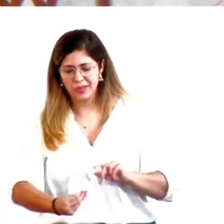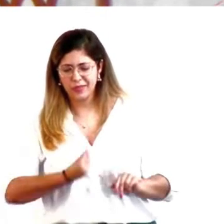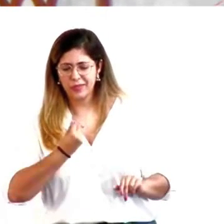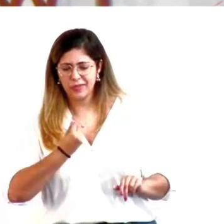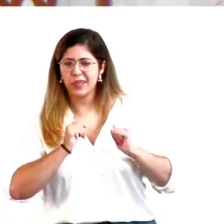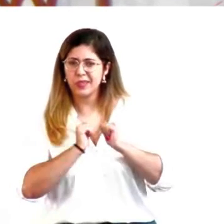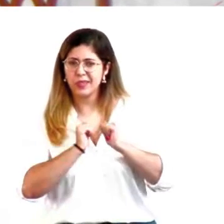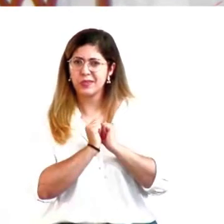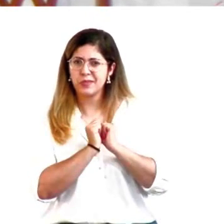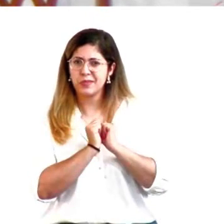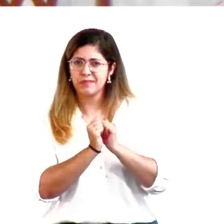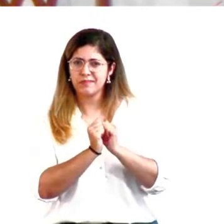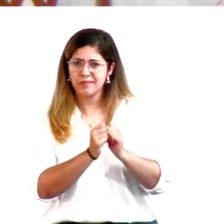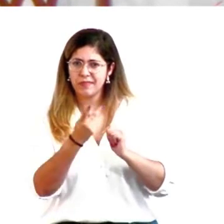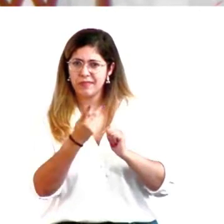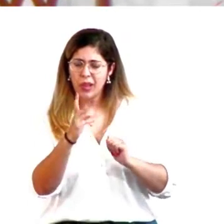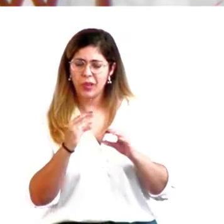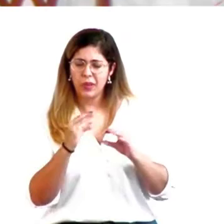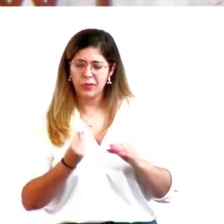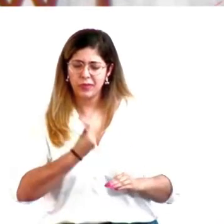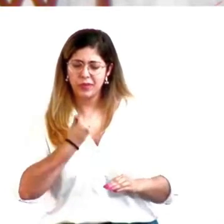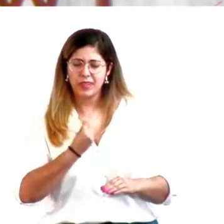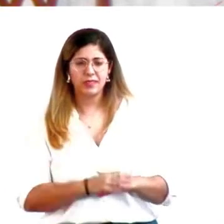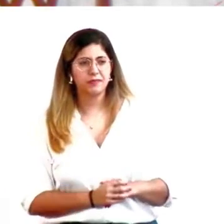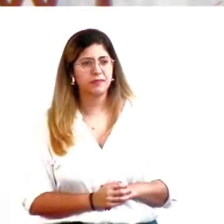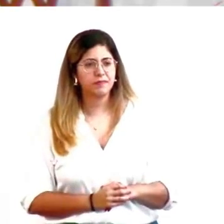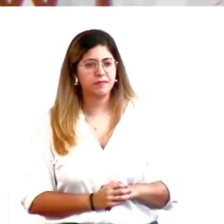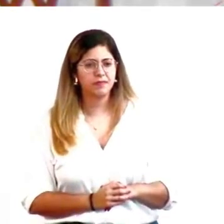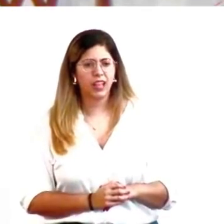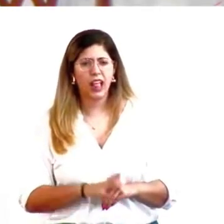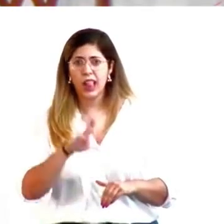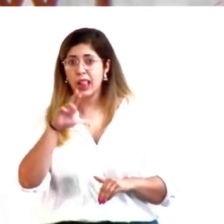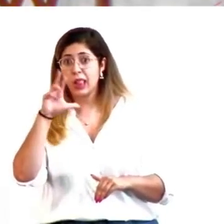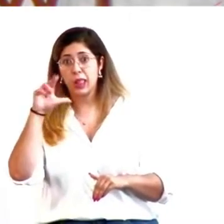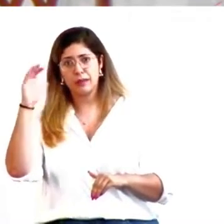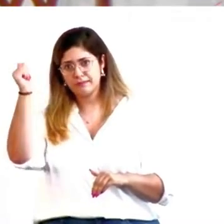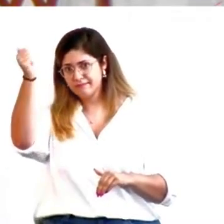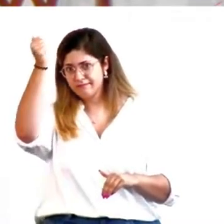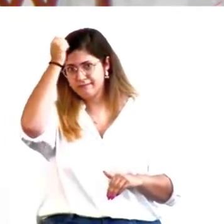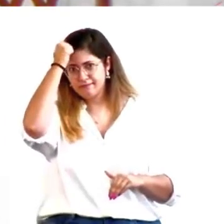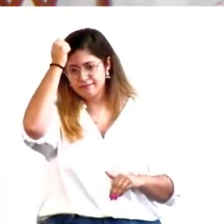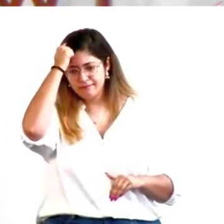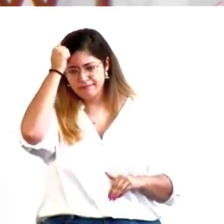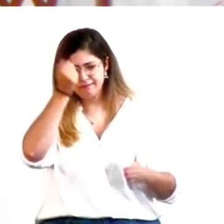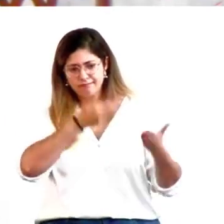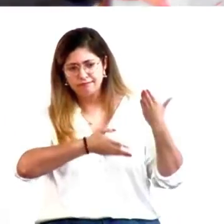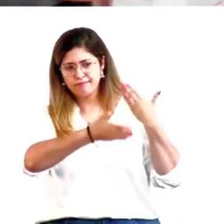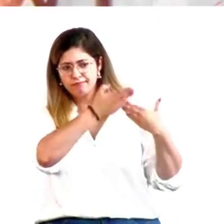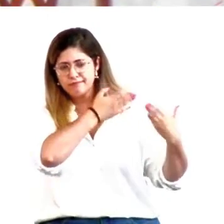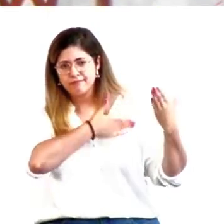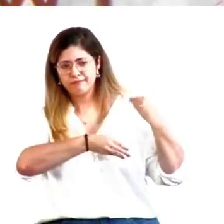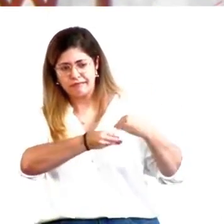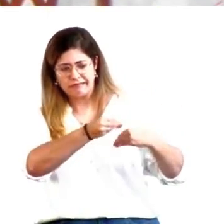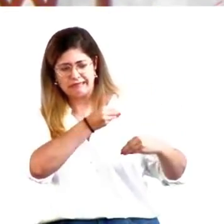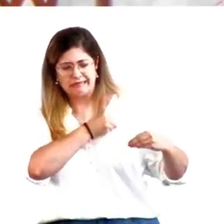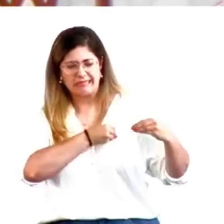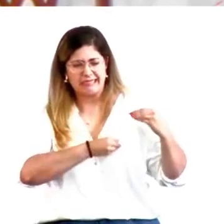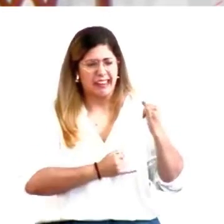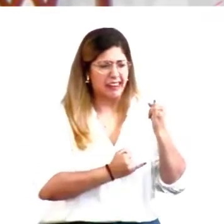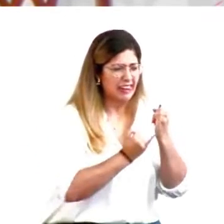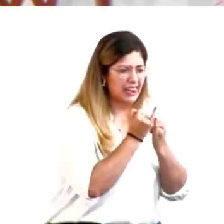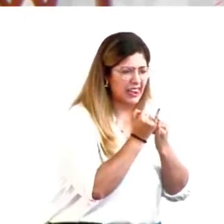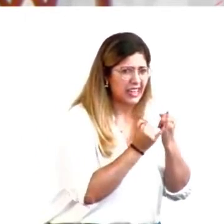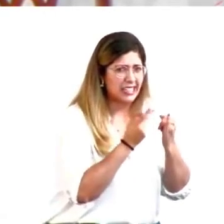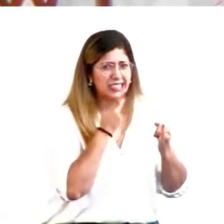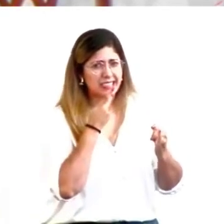seus, para que você não se arrependa depois do tempo passado de uma palavra mal falada, de